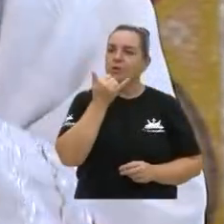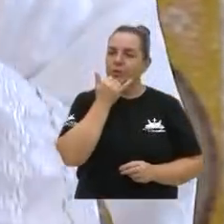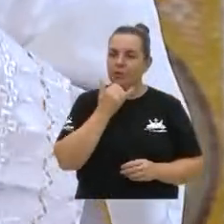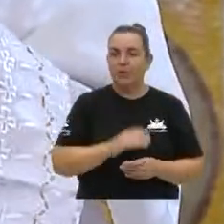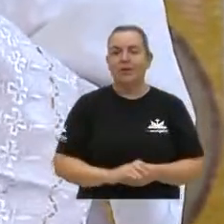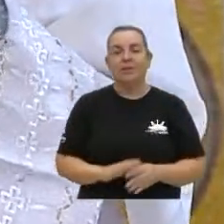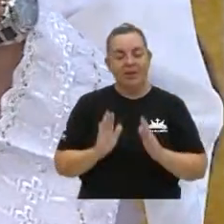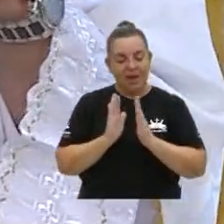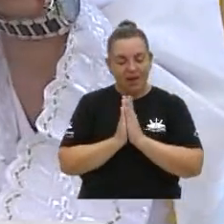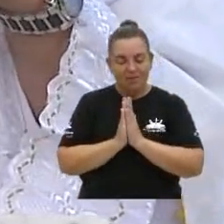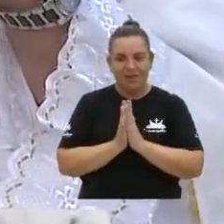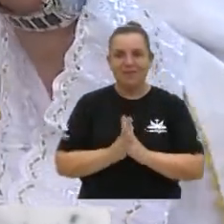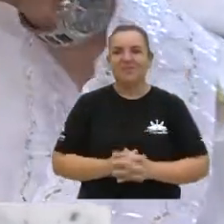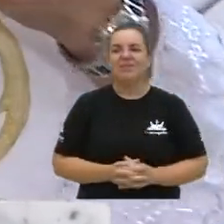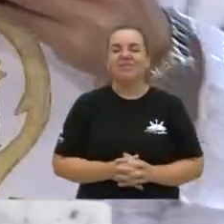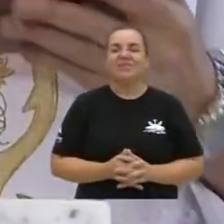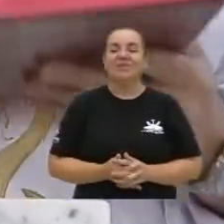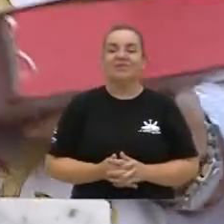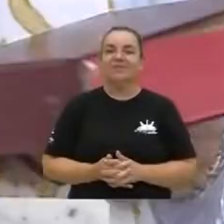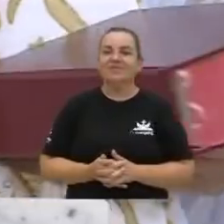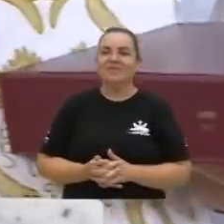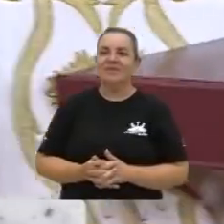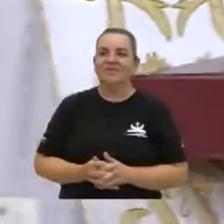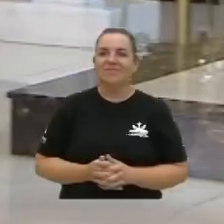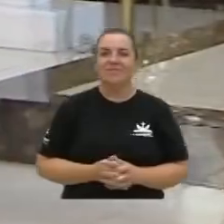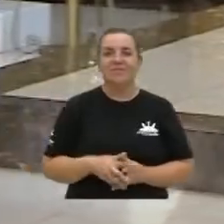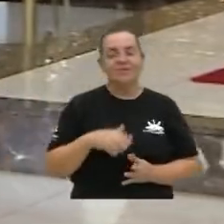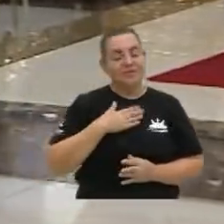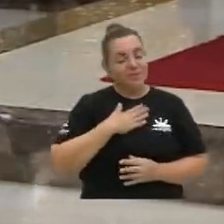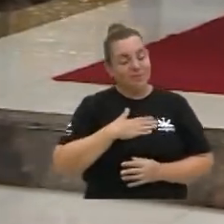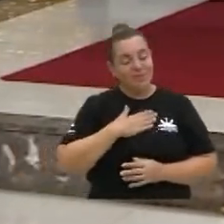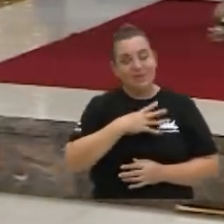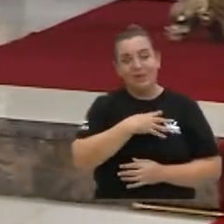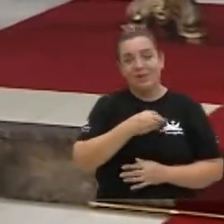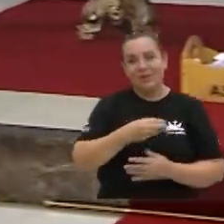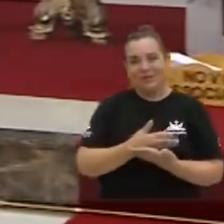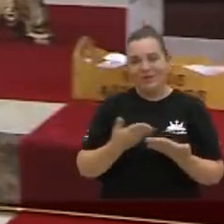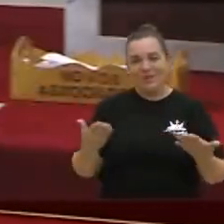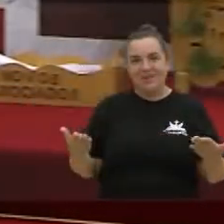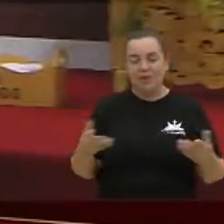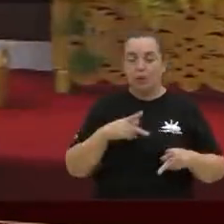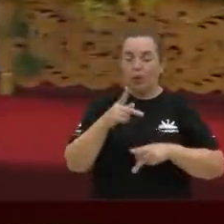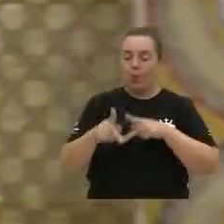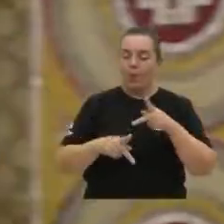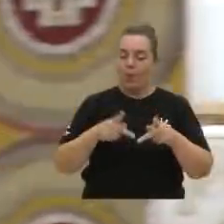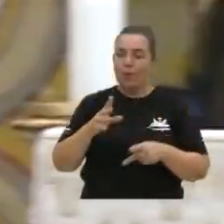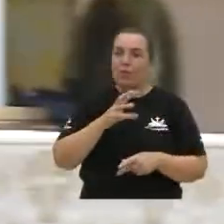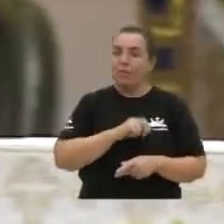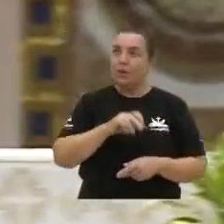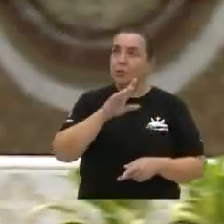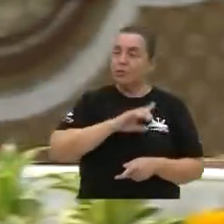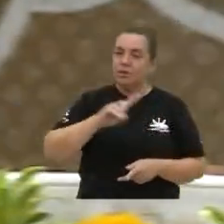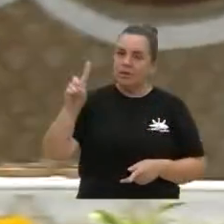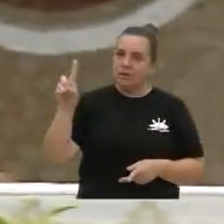nossos pecados. Amém. Queridos filhos, povo amado de Deus,